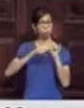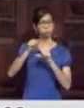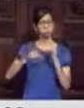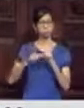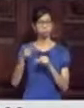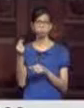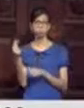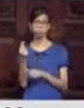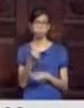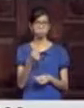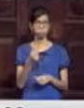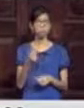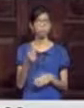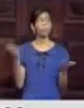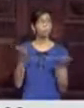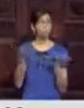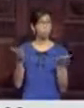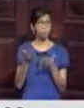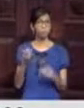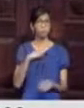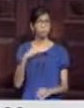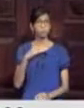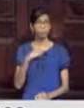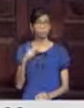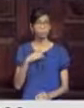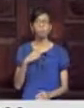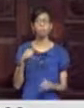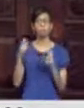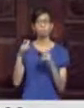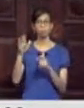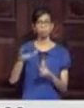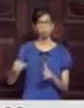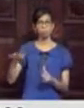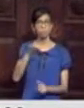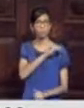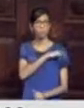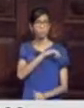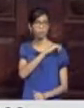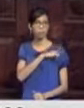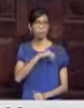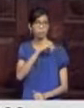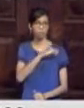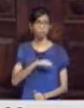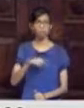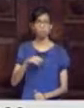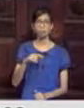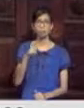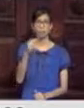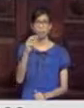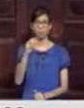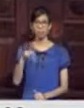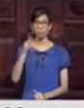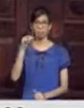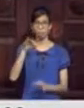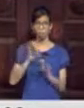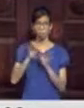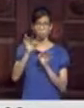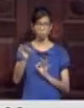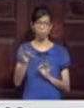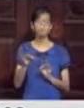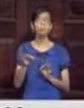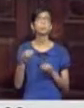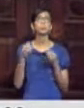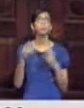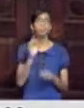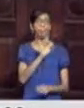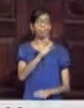tarifária. Hoje, a gente tem ônibus na região metropolitana que andam cerca de 70 quilômetros e custam, para